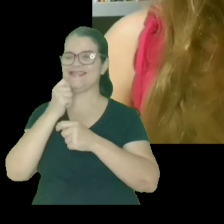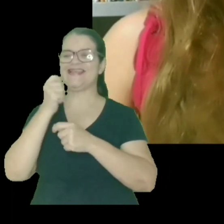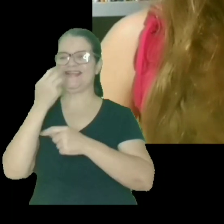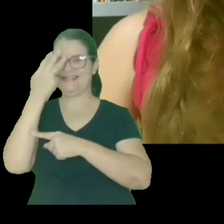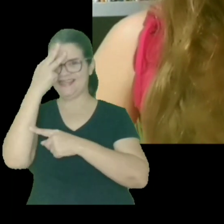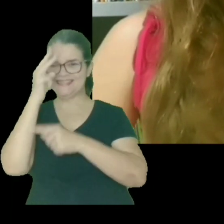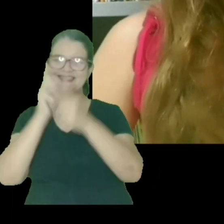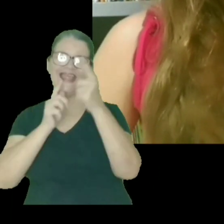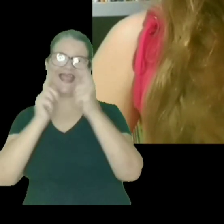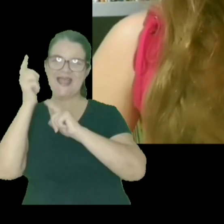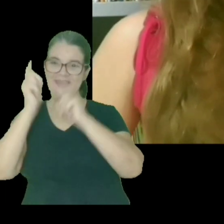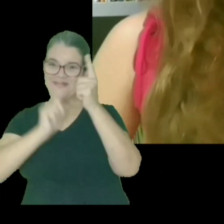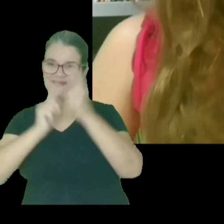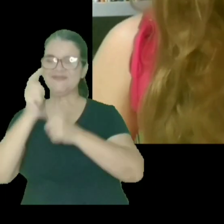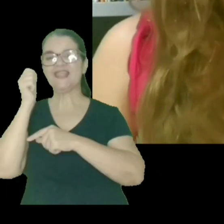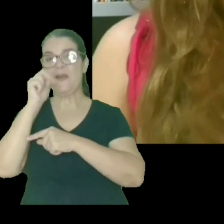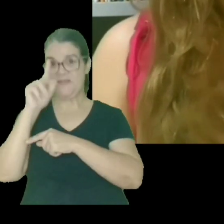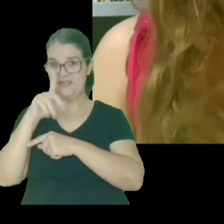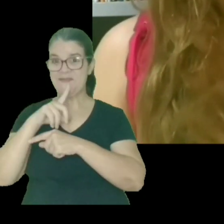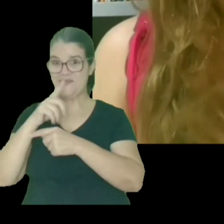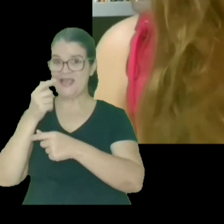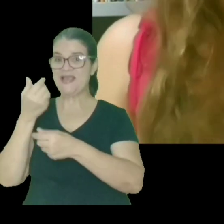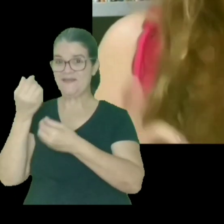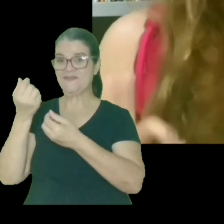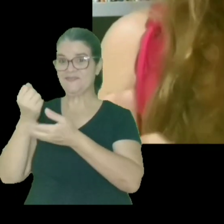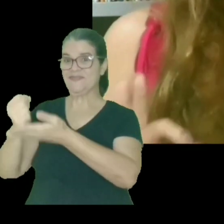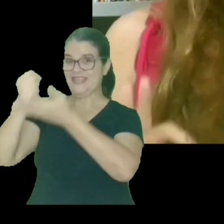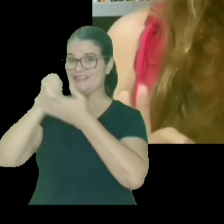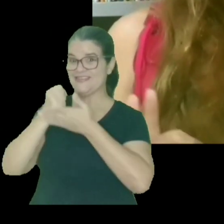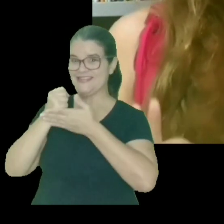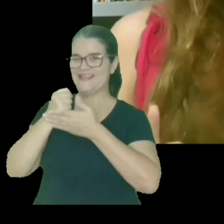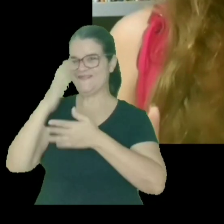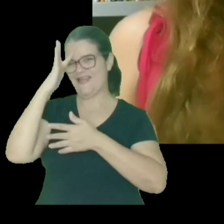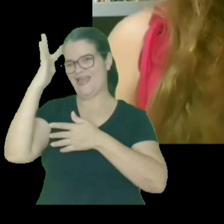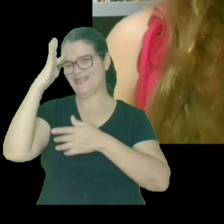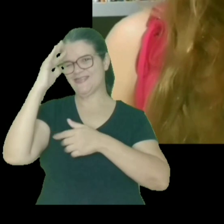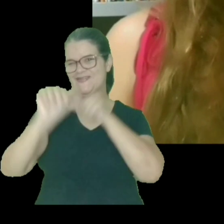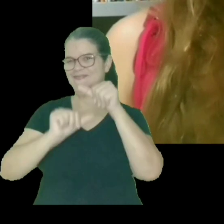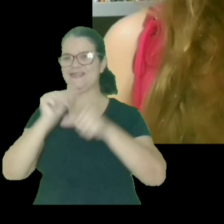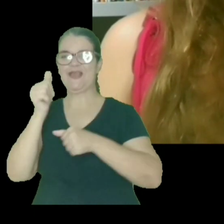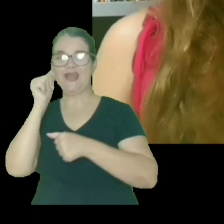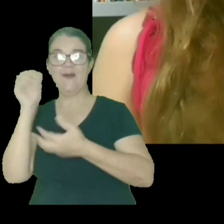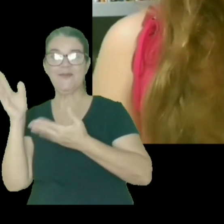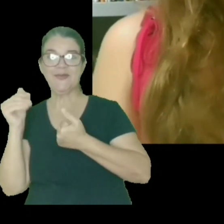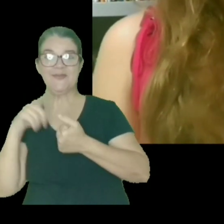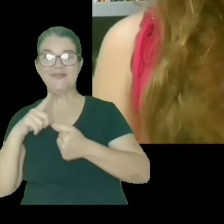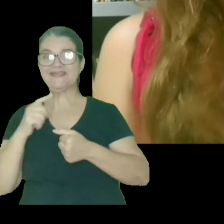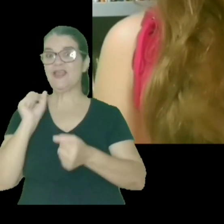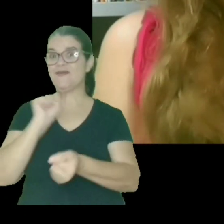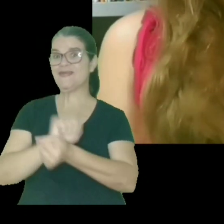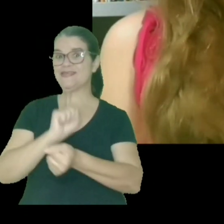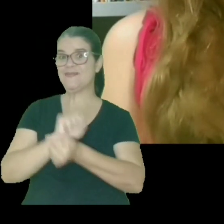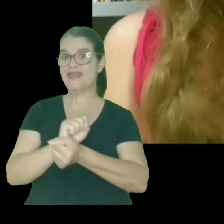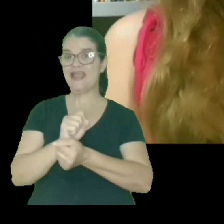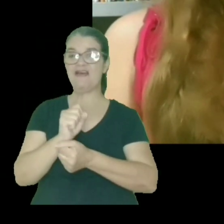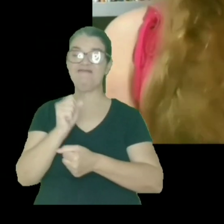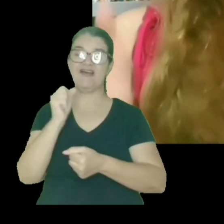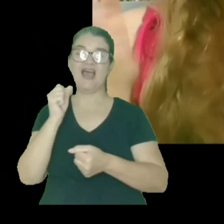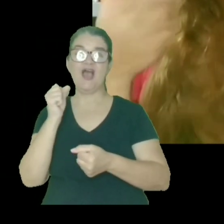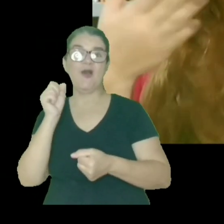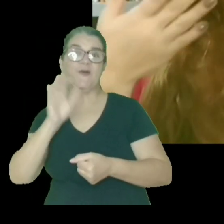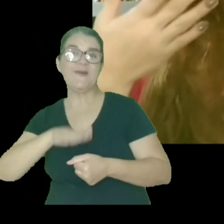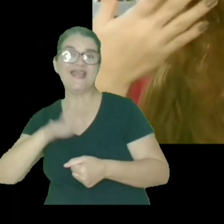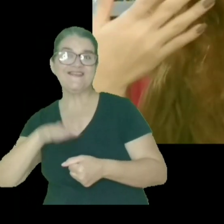meu sonho intenso de ser uma moça. Eu mal podia esperar pela saída de uma infância vulnerável.